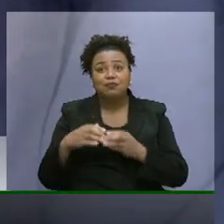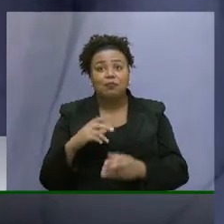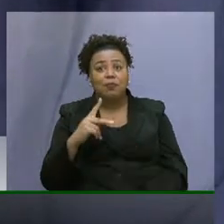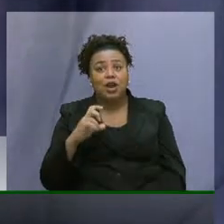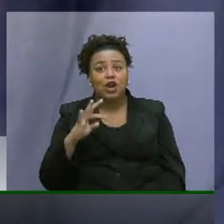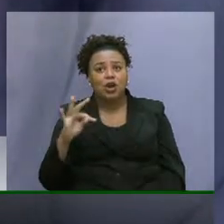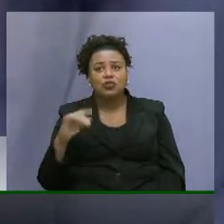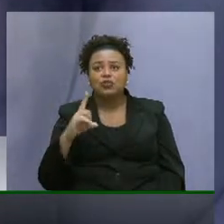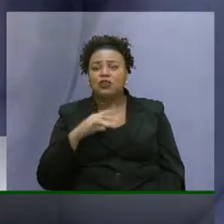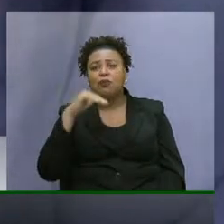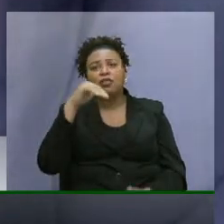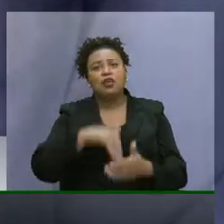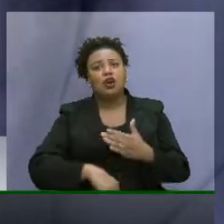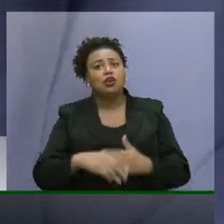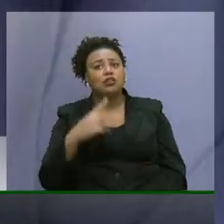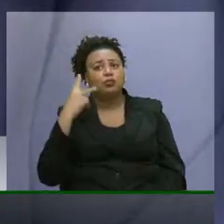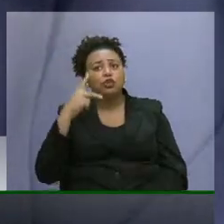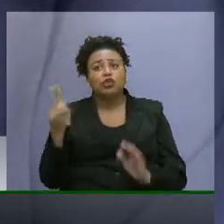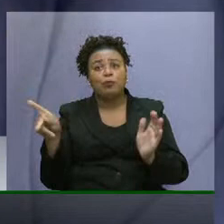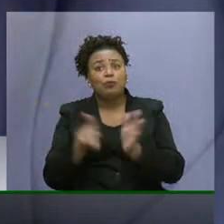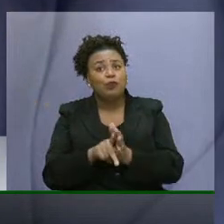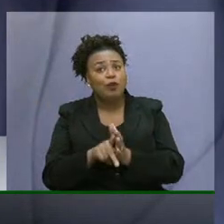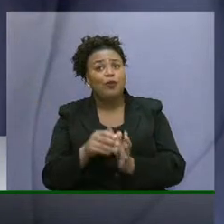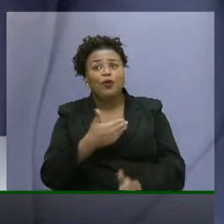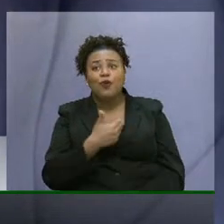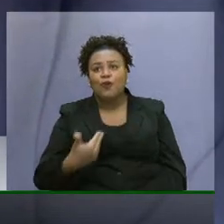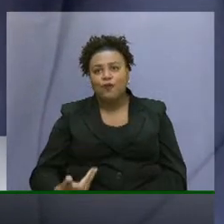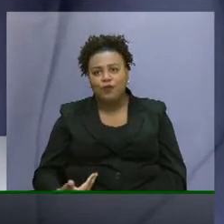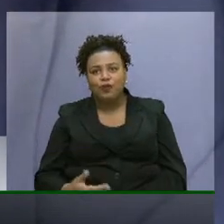uma derrota política para o próprio governo.